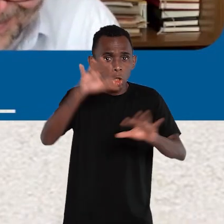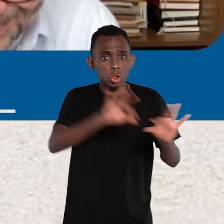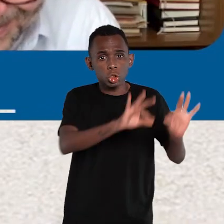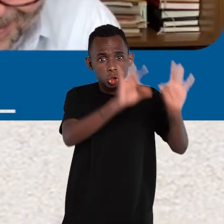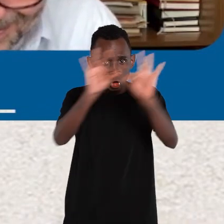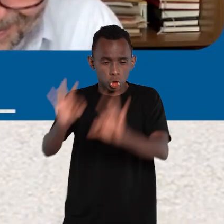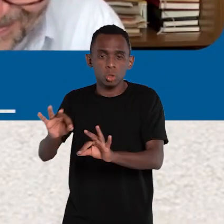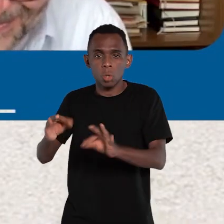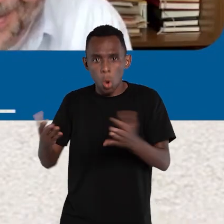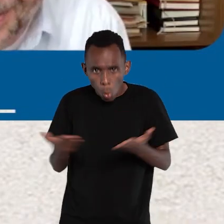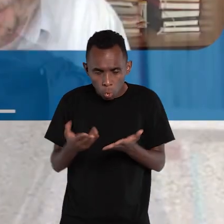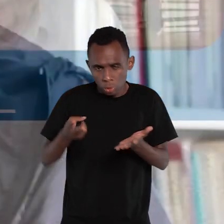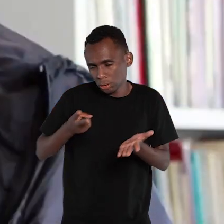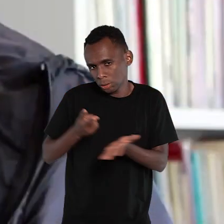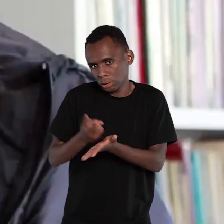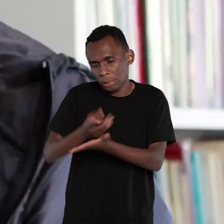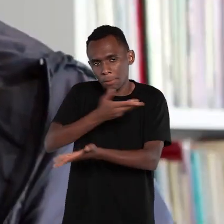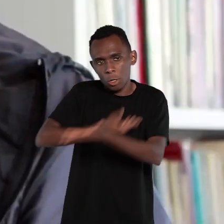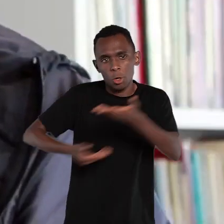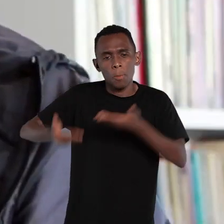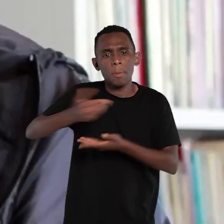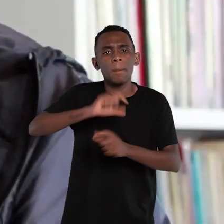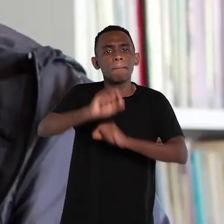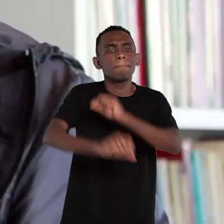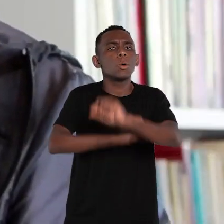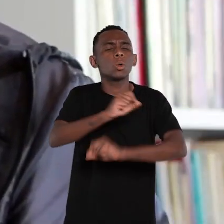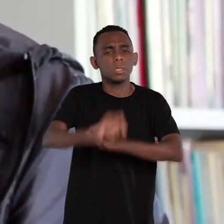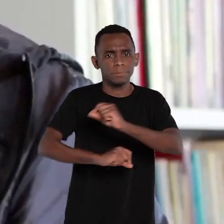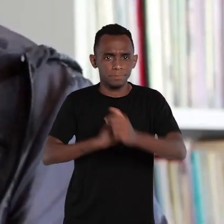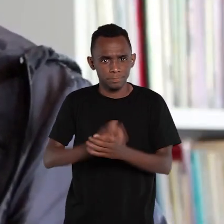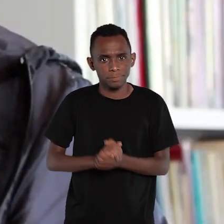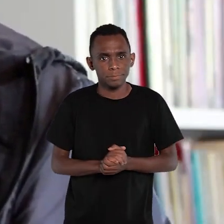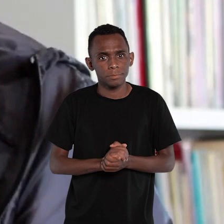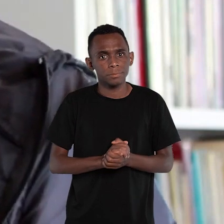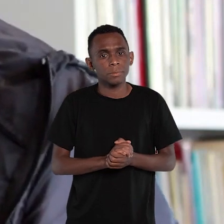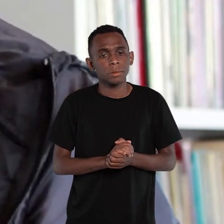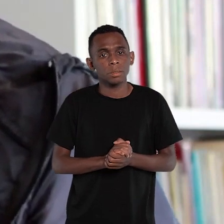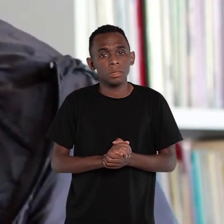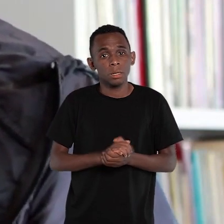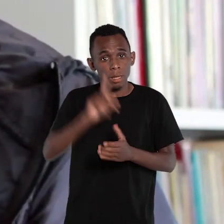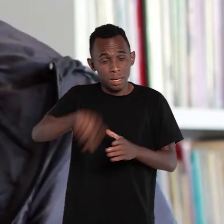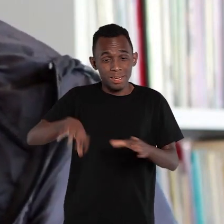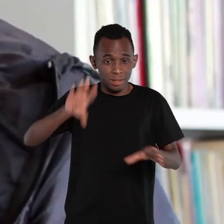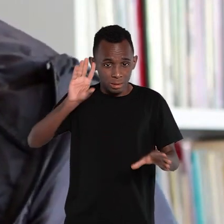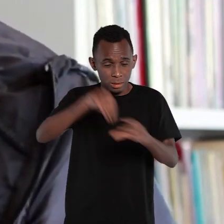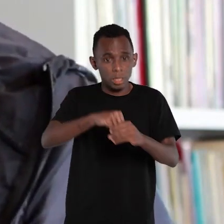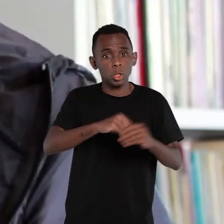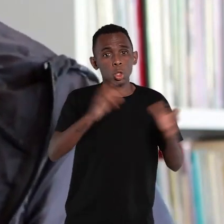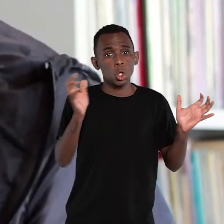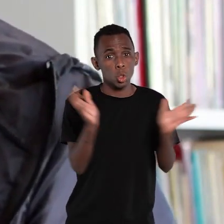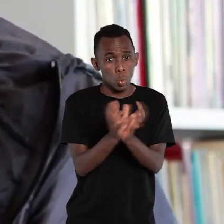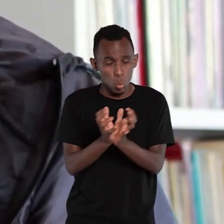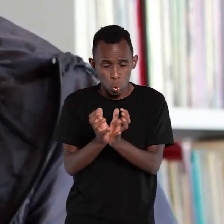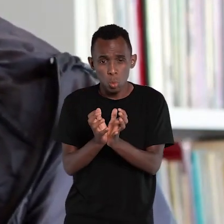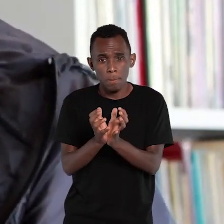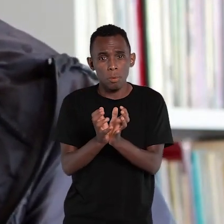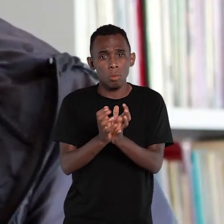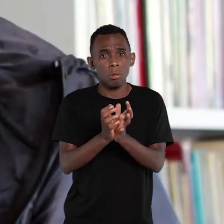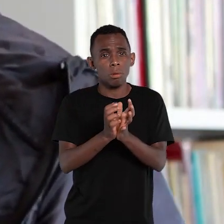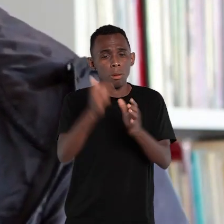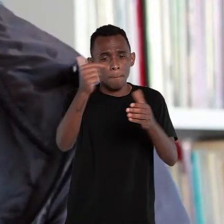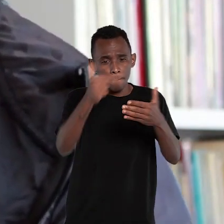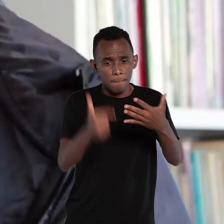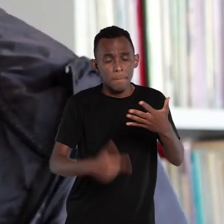nos assistindo que este Sempre um Papo faz parte do grupo, da seleção de eventos que eu escolhi